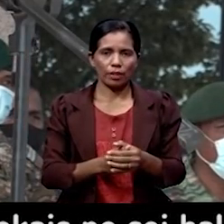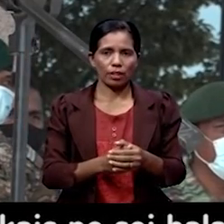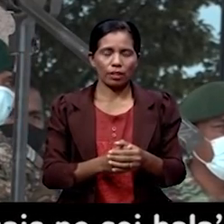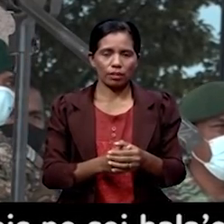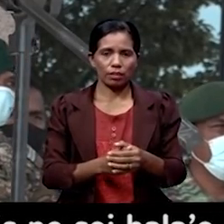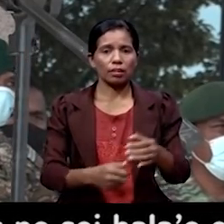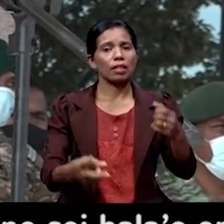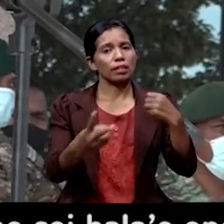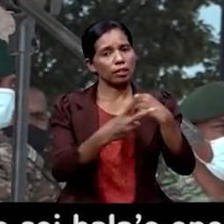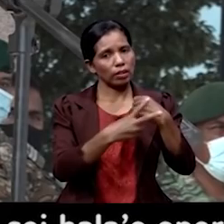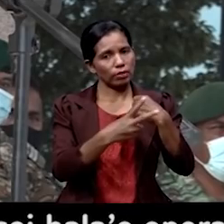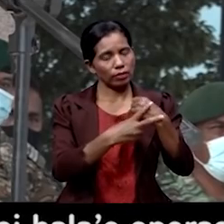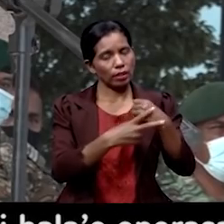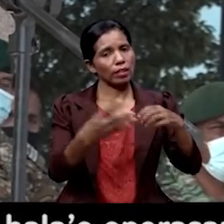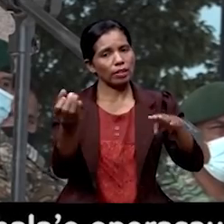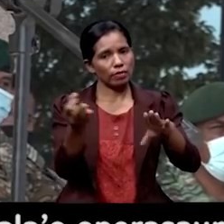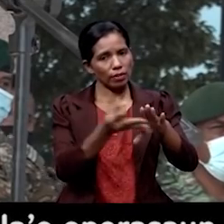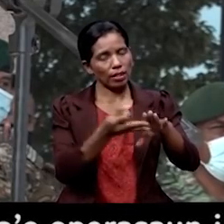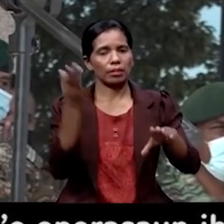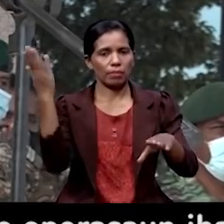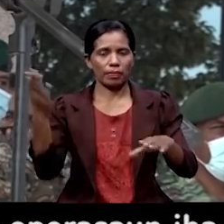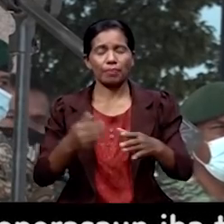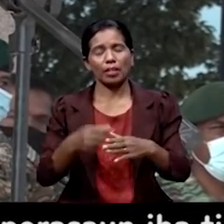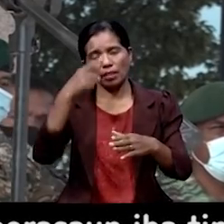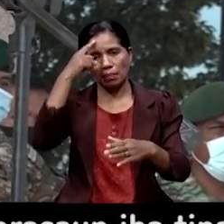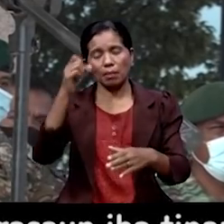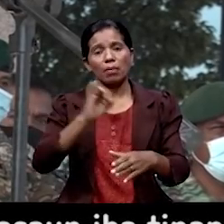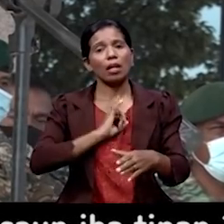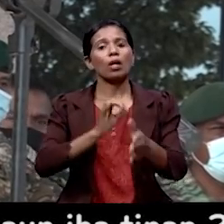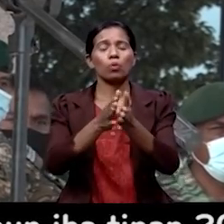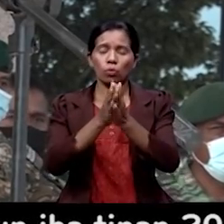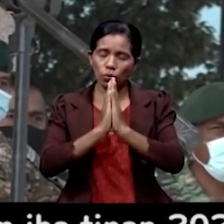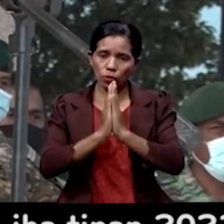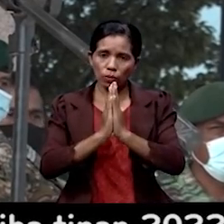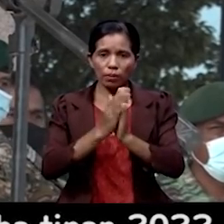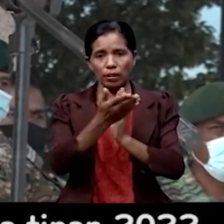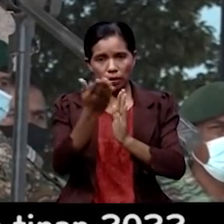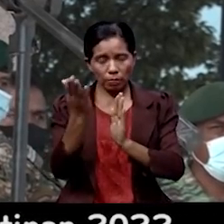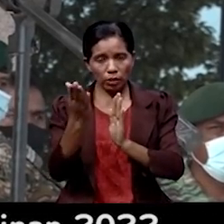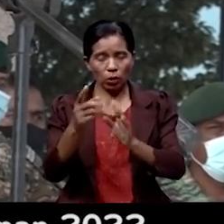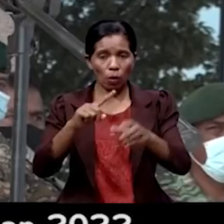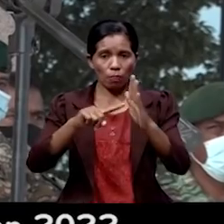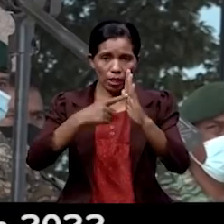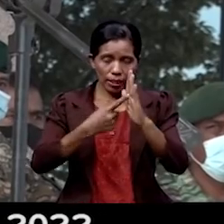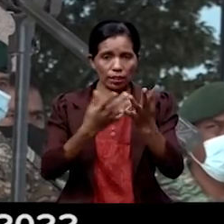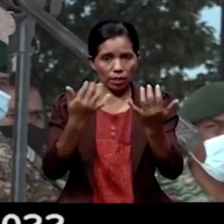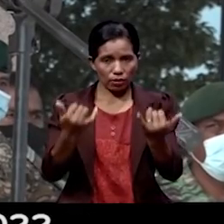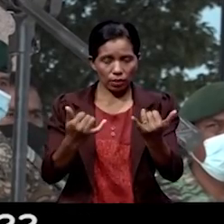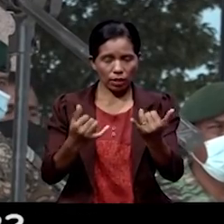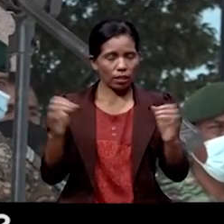a repartição pessoal neba. Também nem é uma causa para mim, a partir hoje para hoje, lá é arte